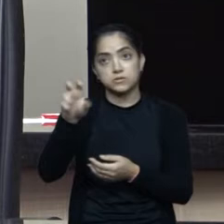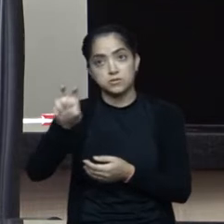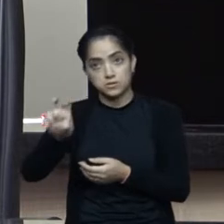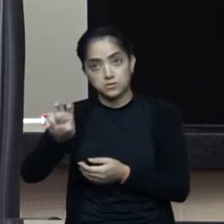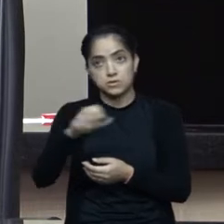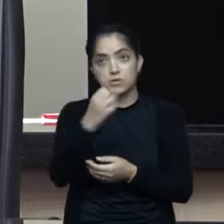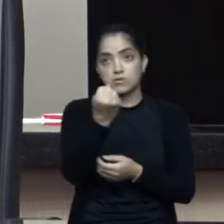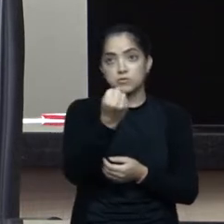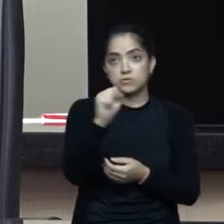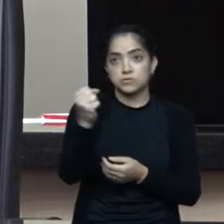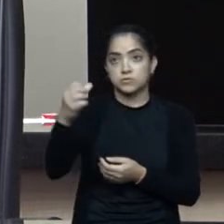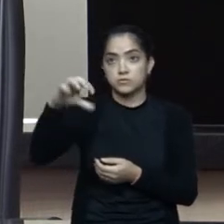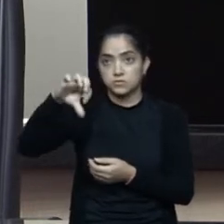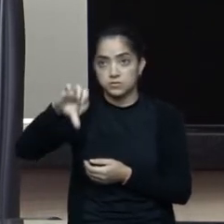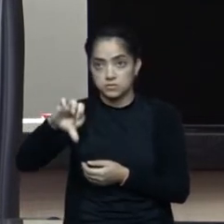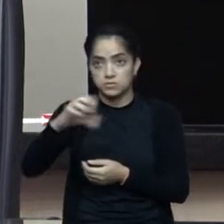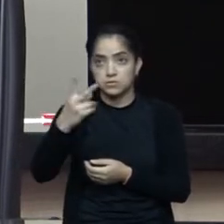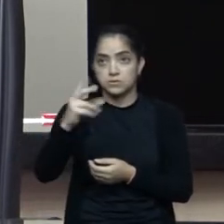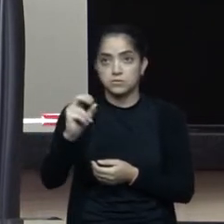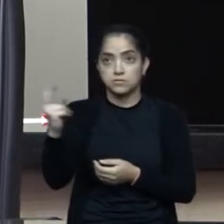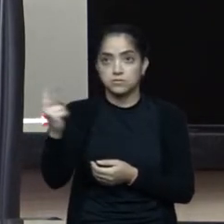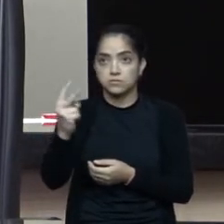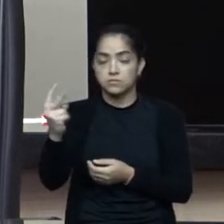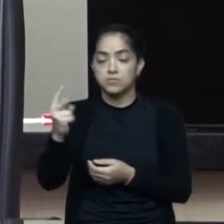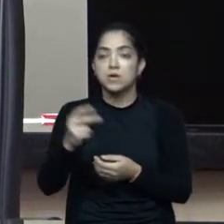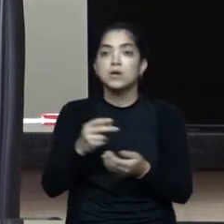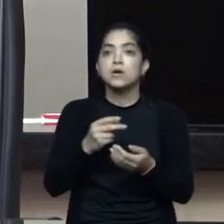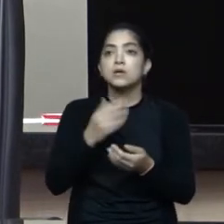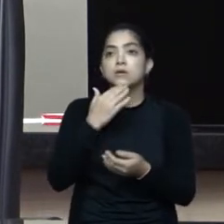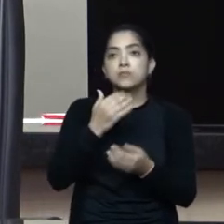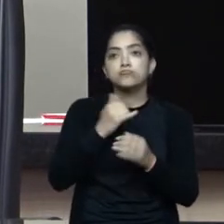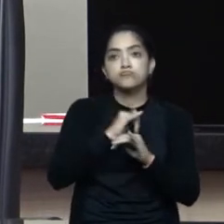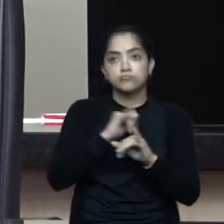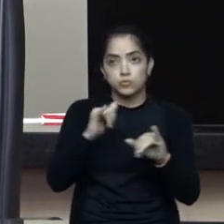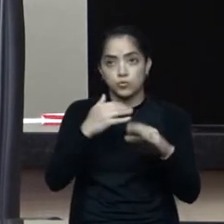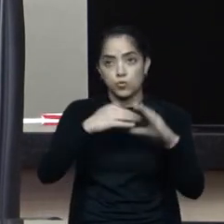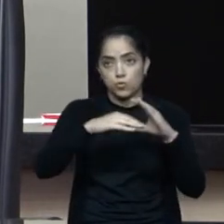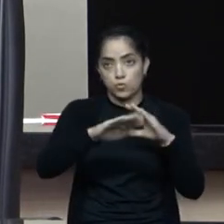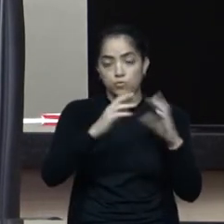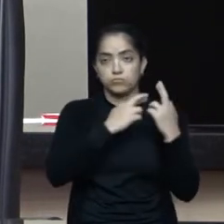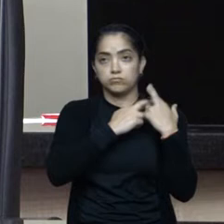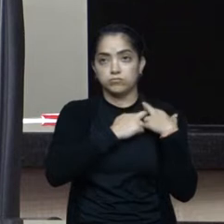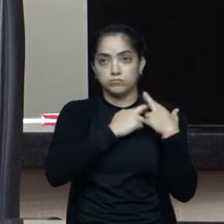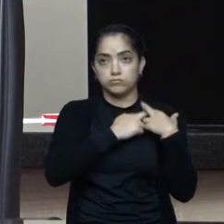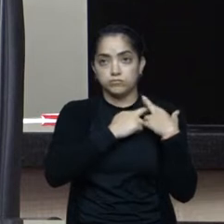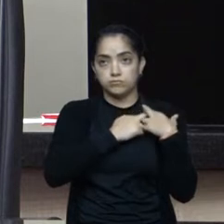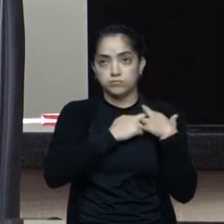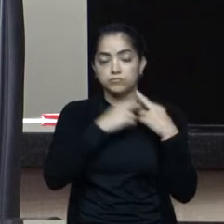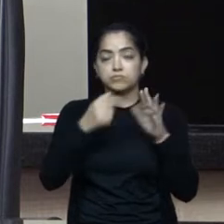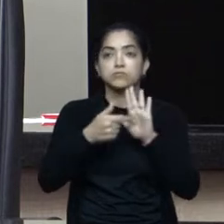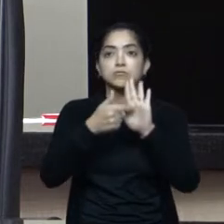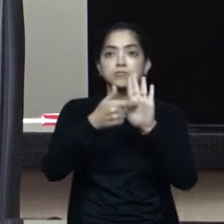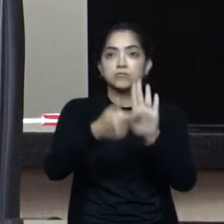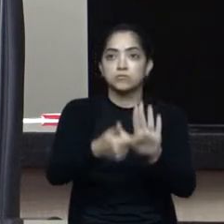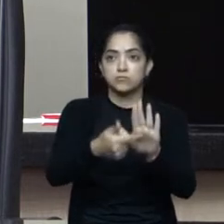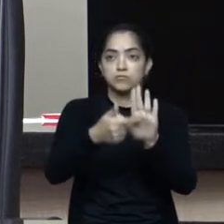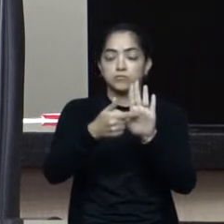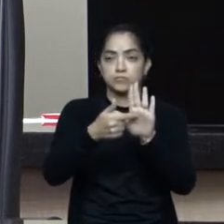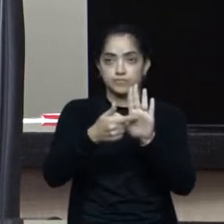a 889/2022 e comunicou que encaminhará aos destinatários as indicações